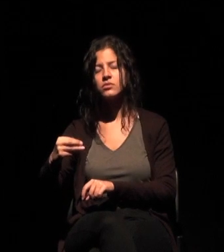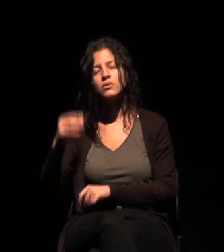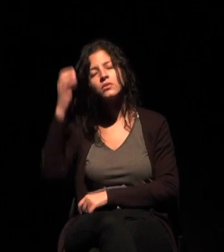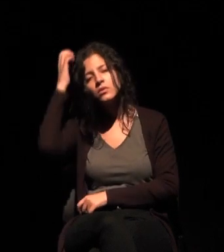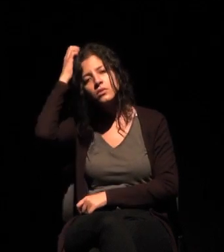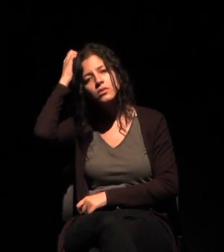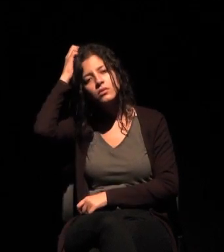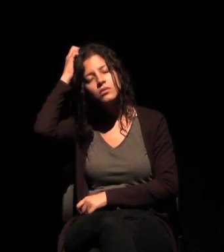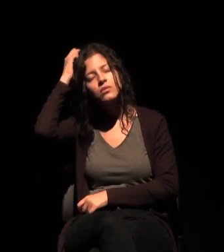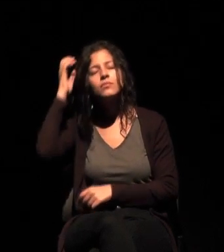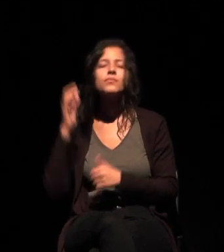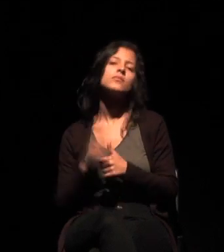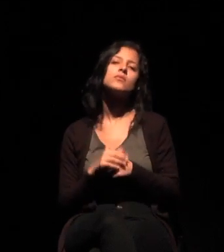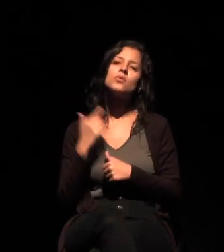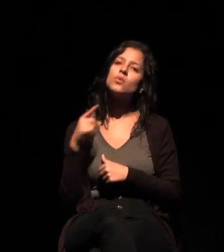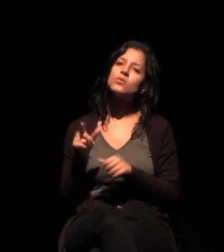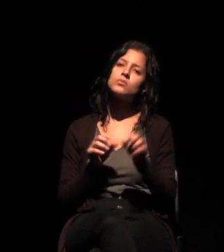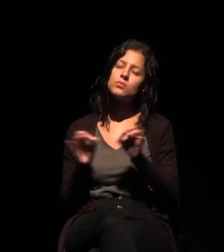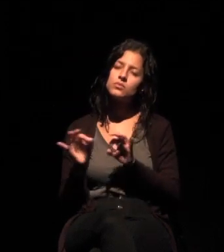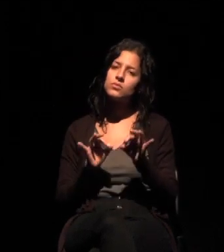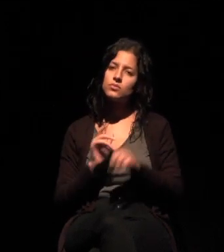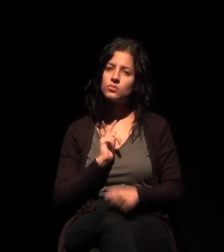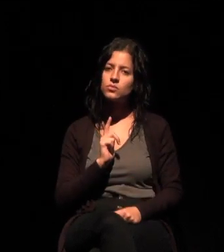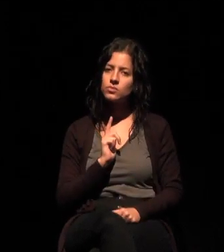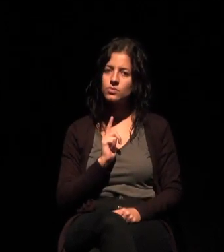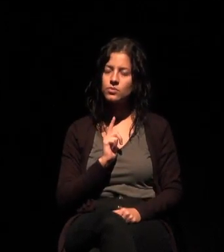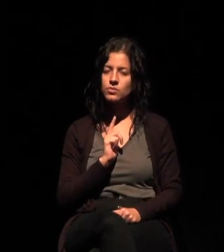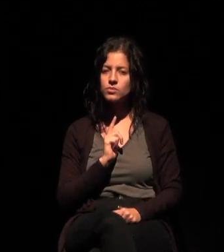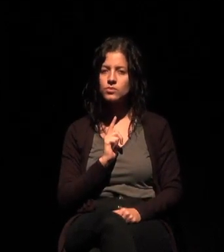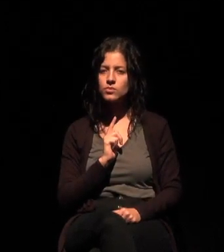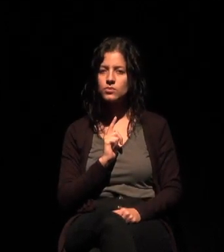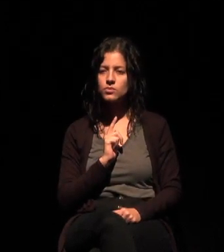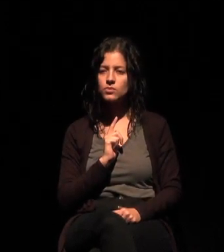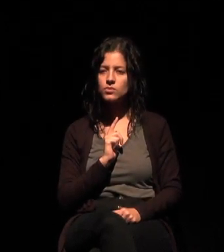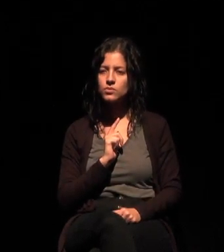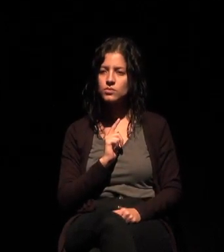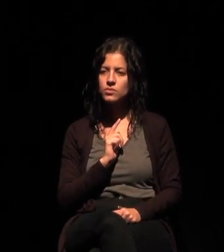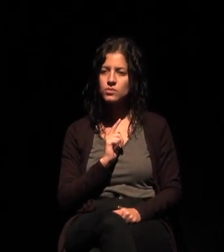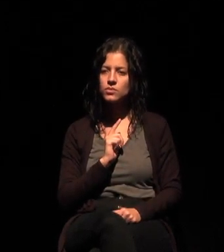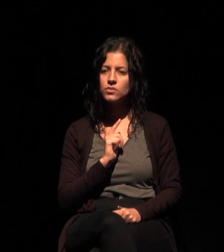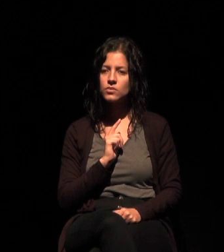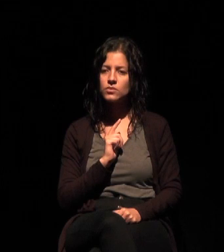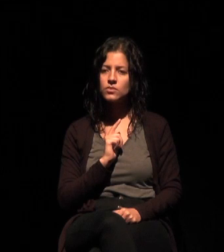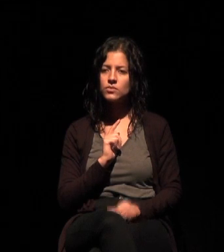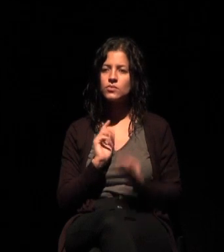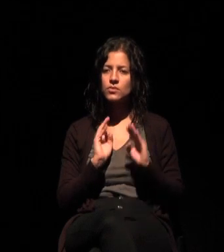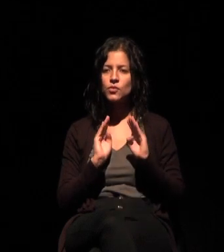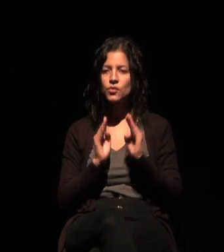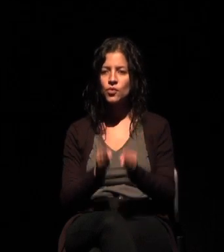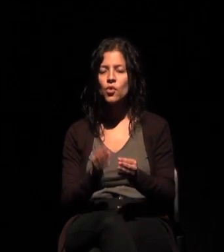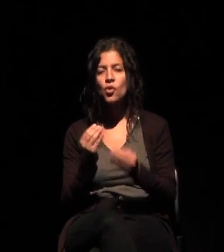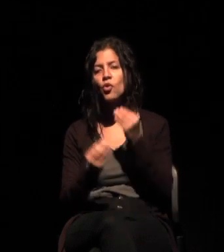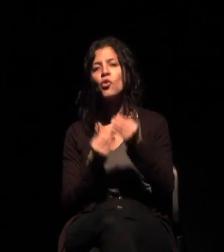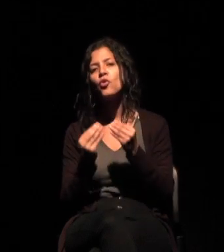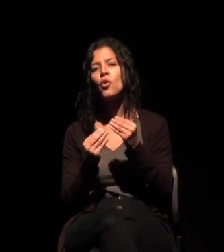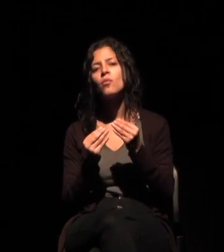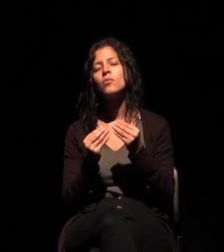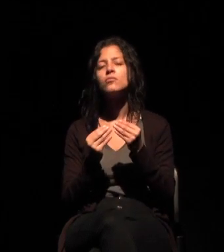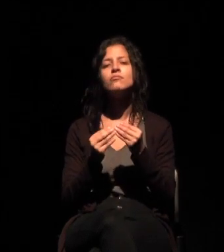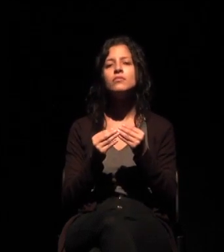um outro projeto que a gente tem é desenvolvido ele é focado em como interpretar e explicar decisões